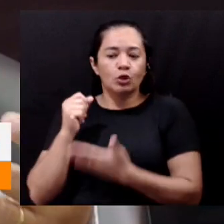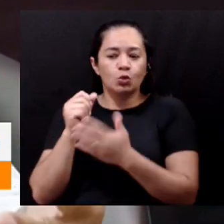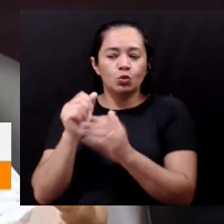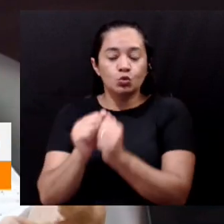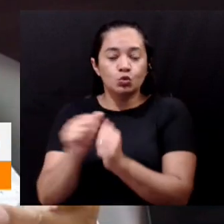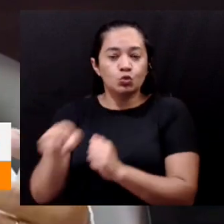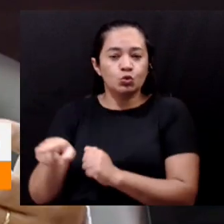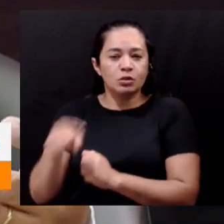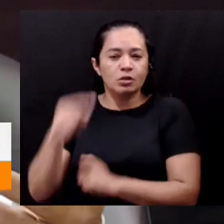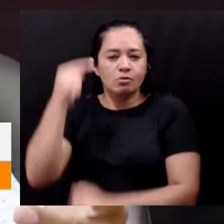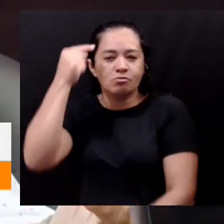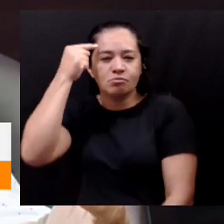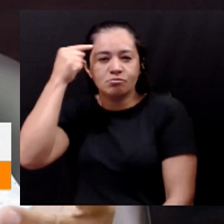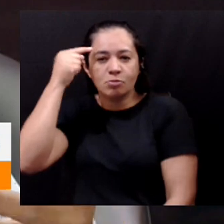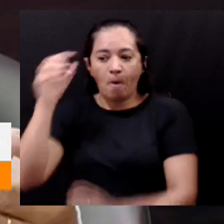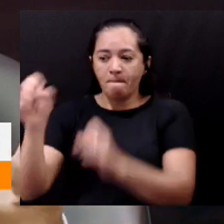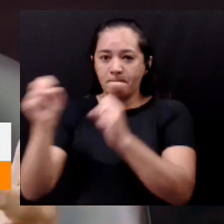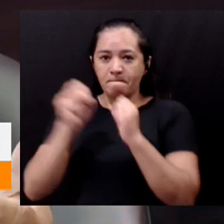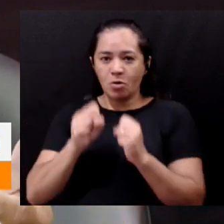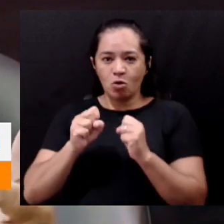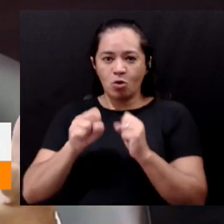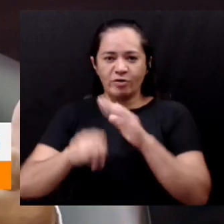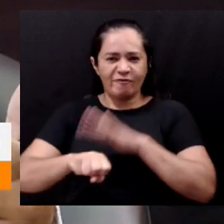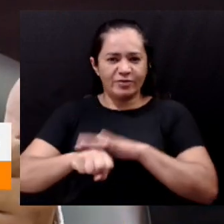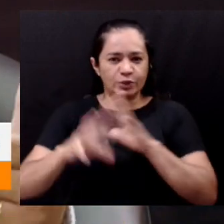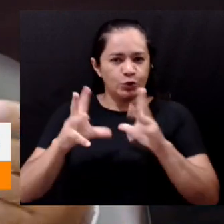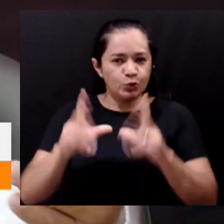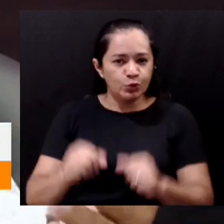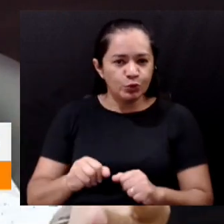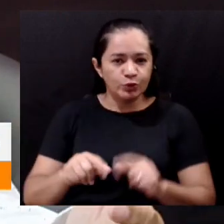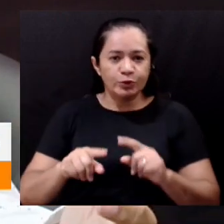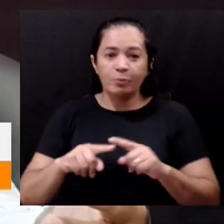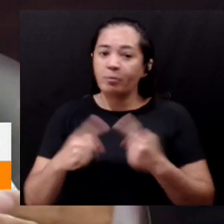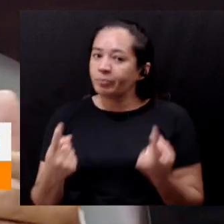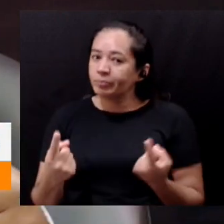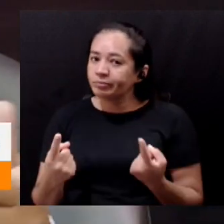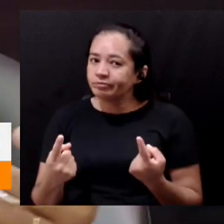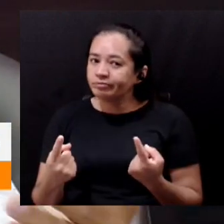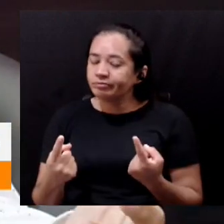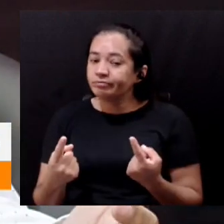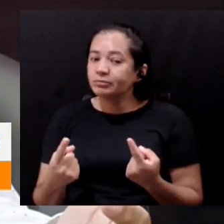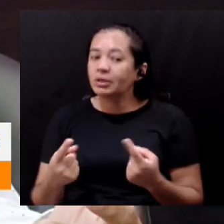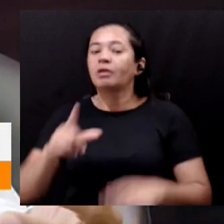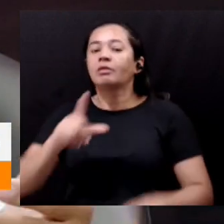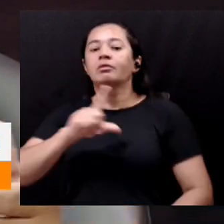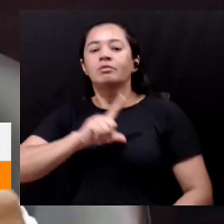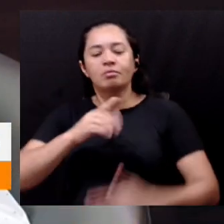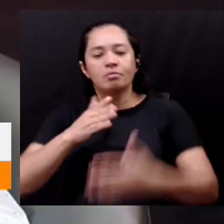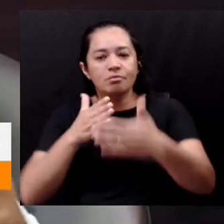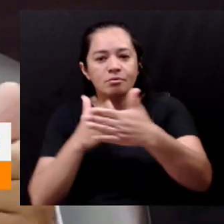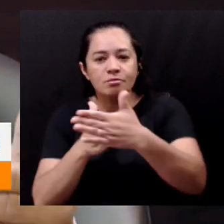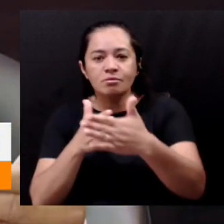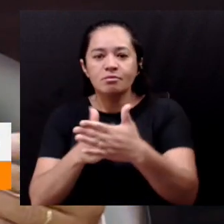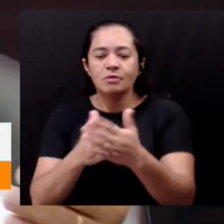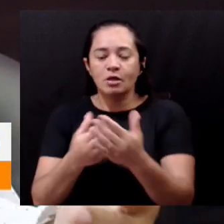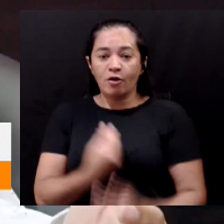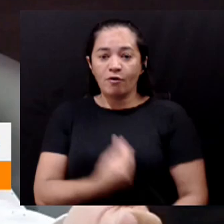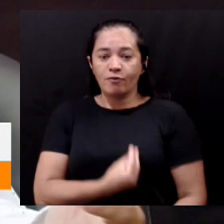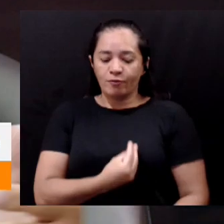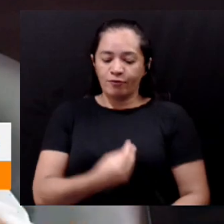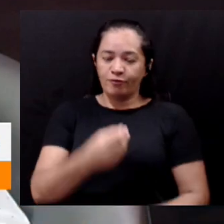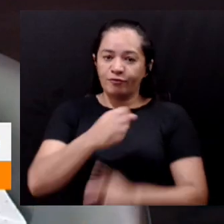ele pode sim fazer tudo o que quer. E realmente, né, existe os limites para que se viva em sociedade, para que se viva